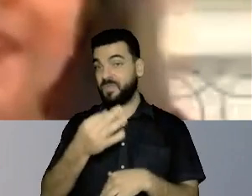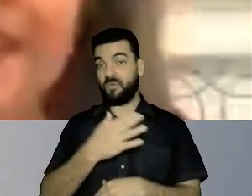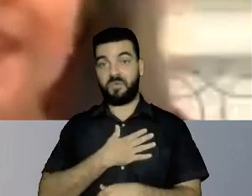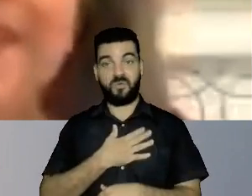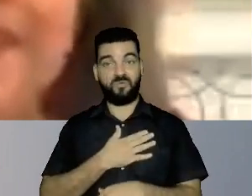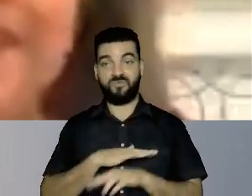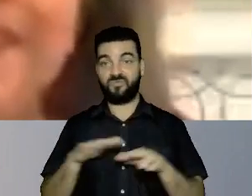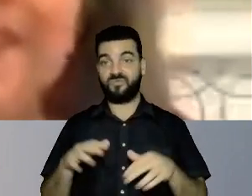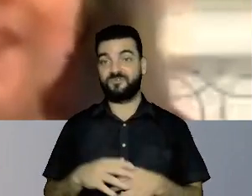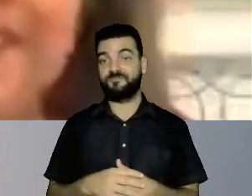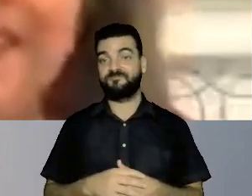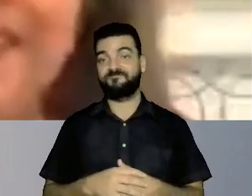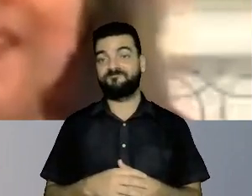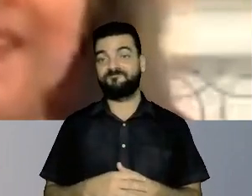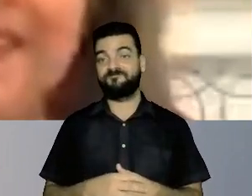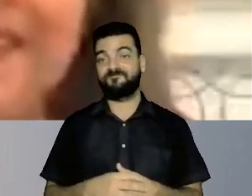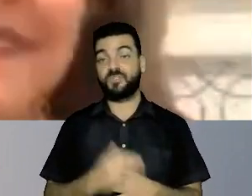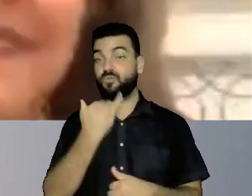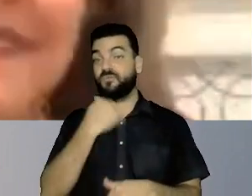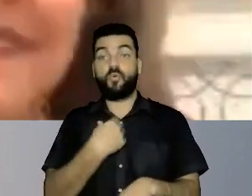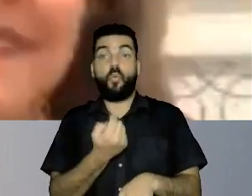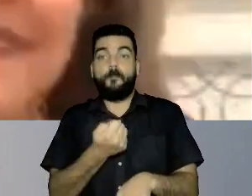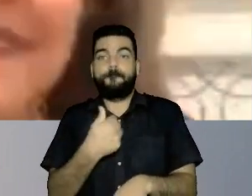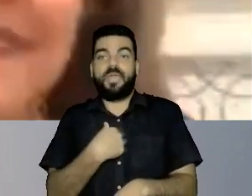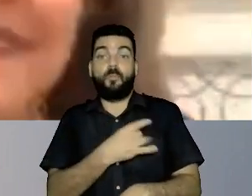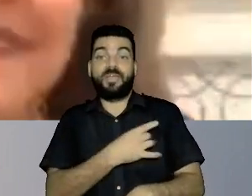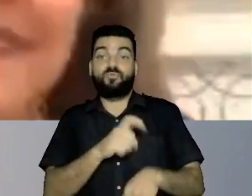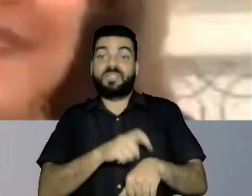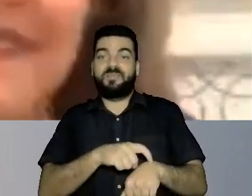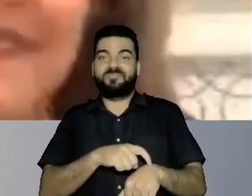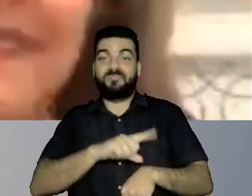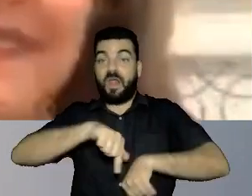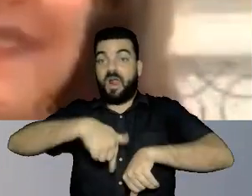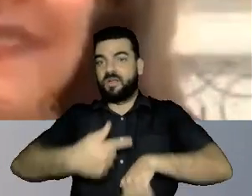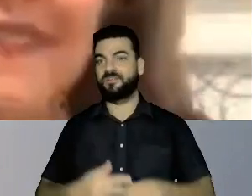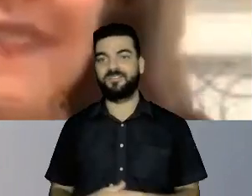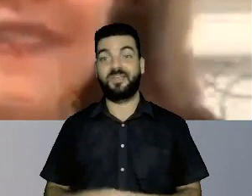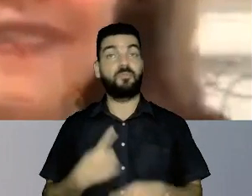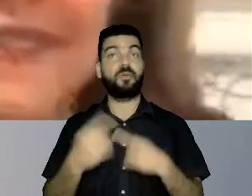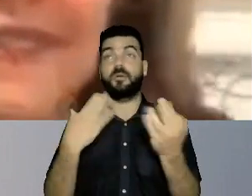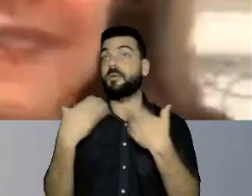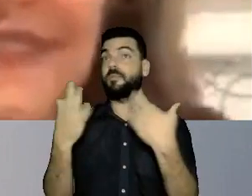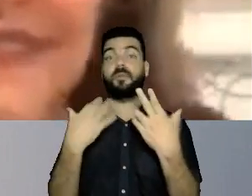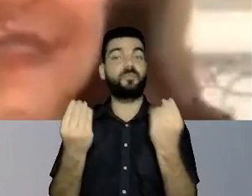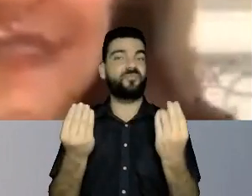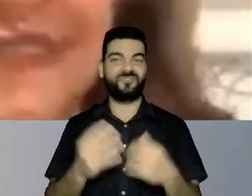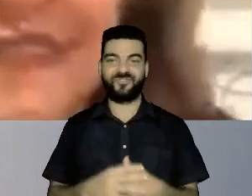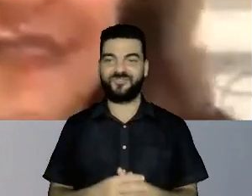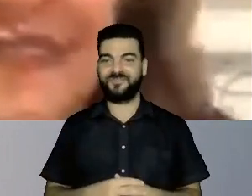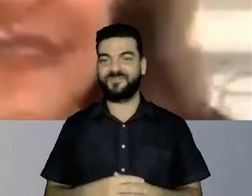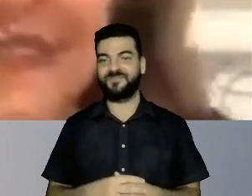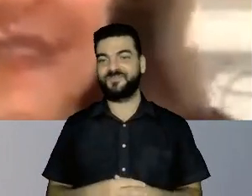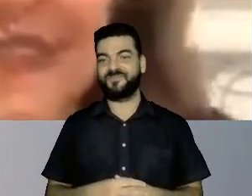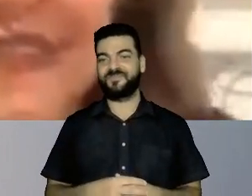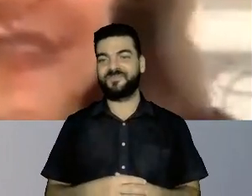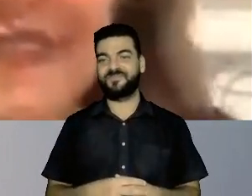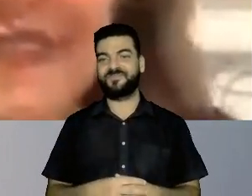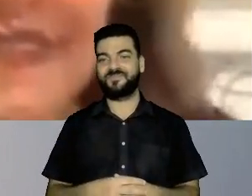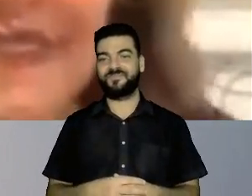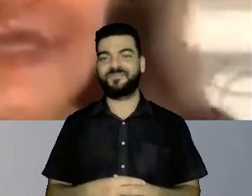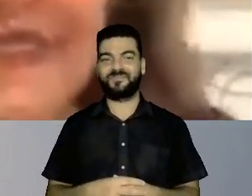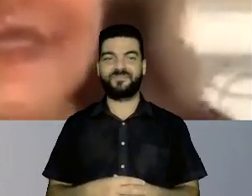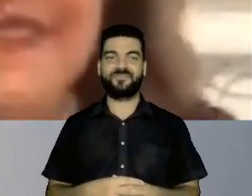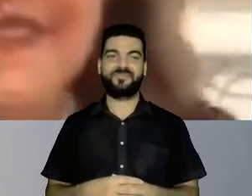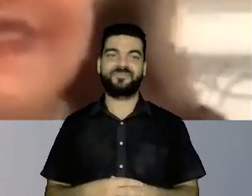de narrativa, que aí precisa ser corrigida. Então, eram algumas coisas que eu teria para falar. Eu acho que eu